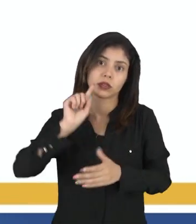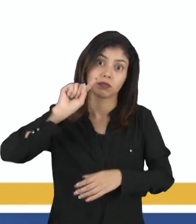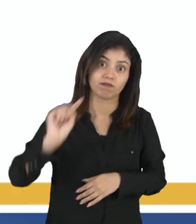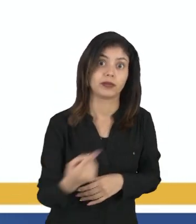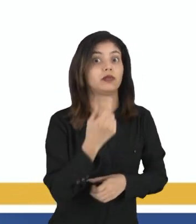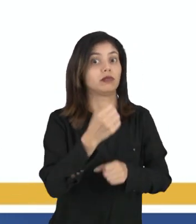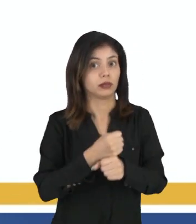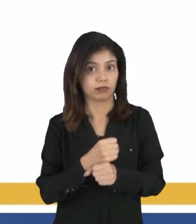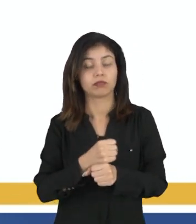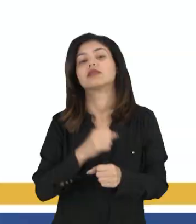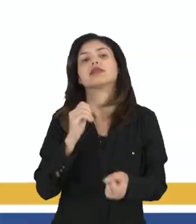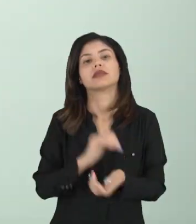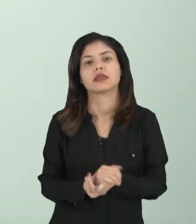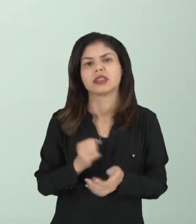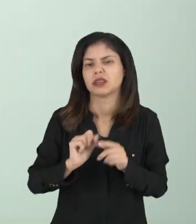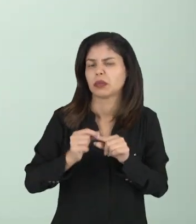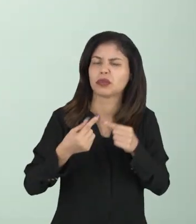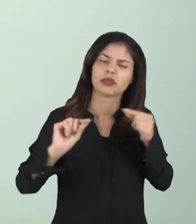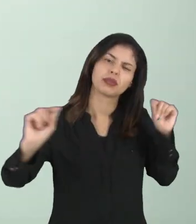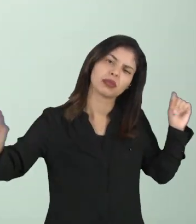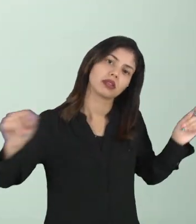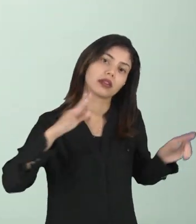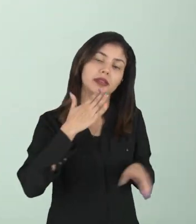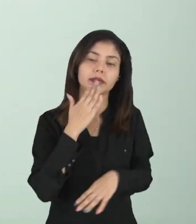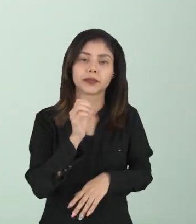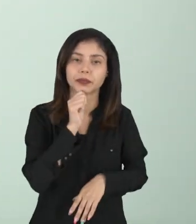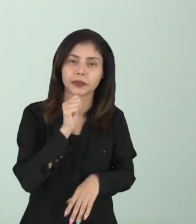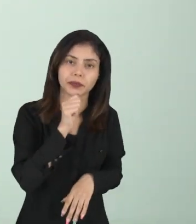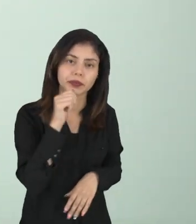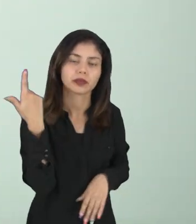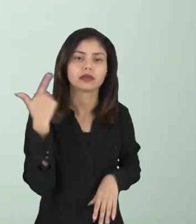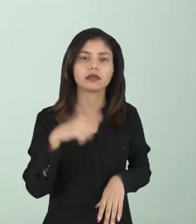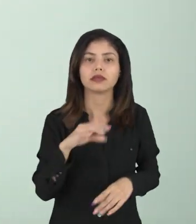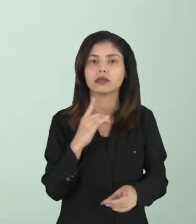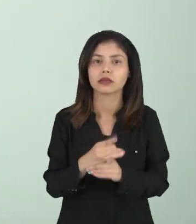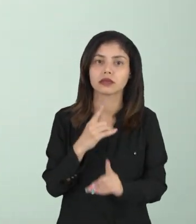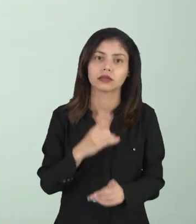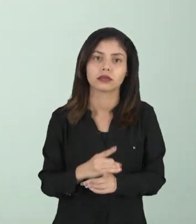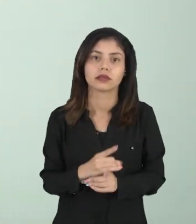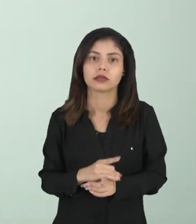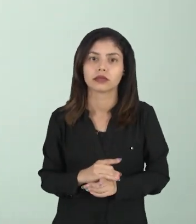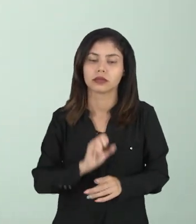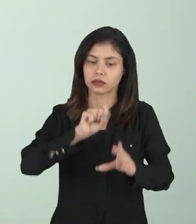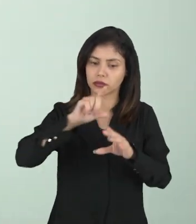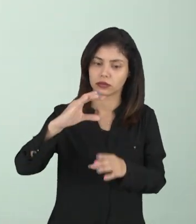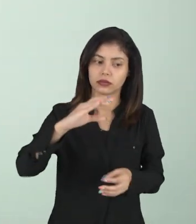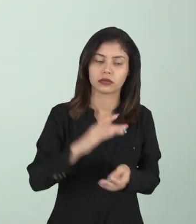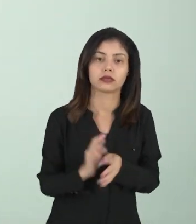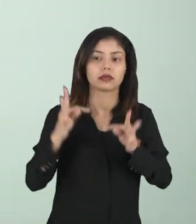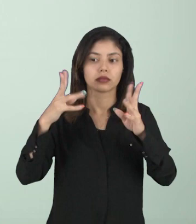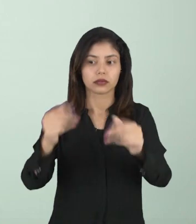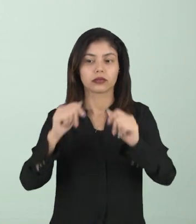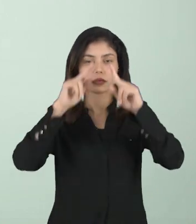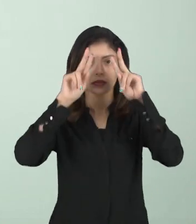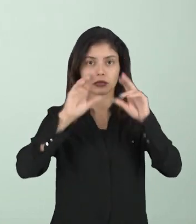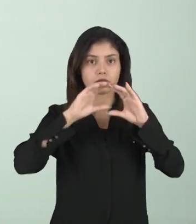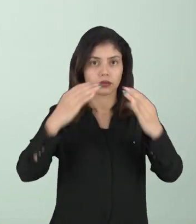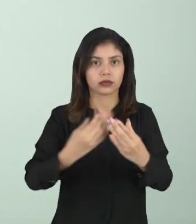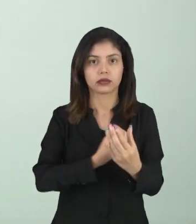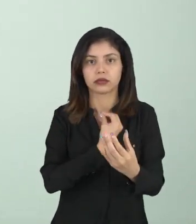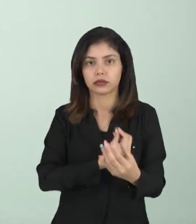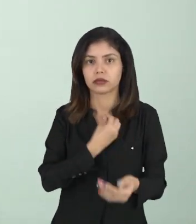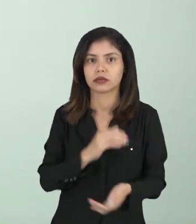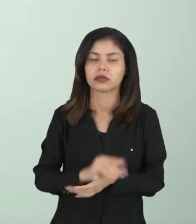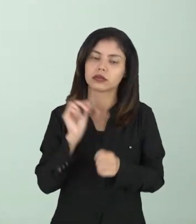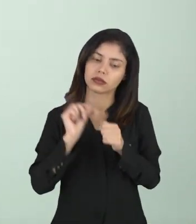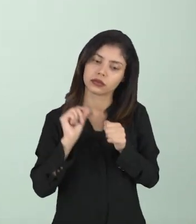1000 anos. Então nós estamos aí bem longe ainda, né, de conseguir identificar e classificar todos os seres vivos, né? Quem